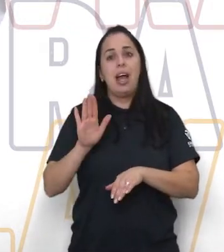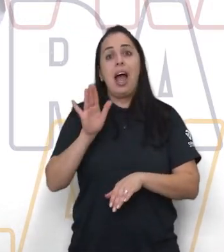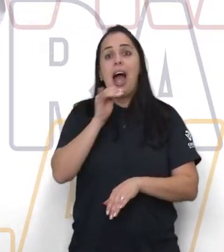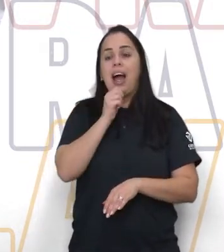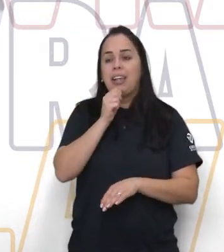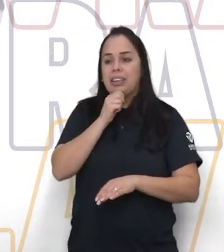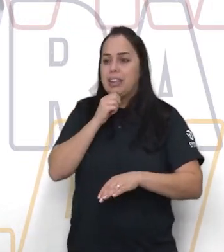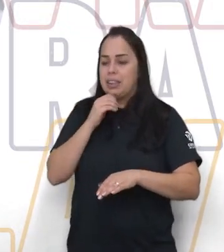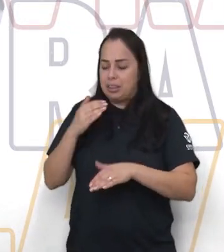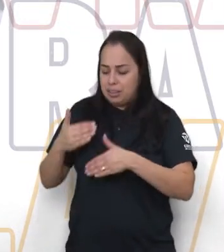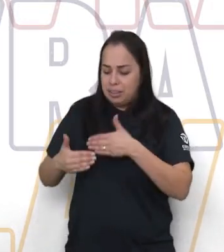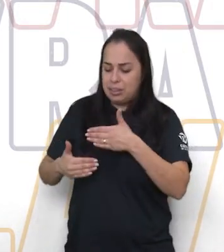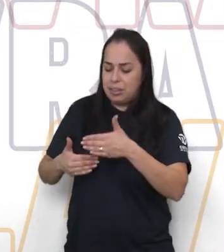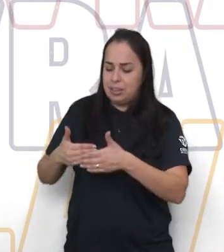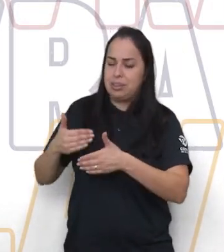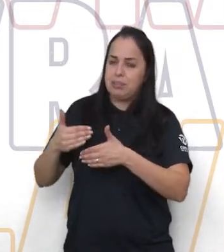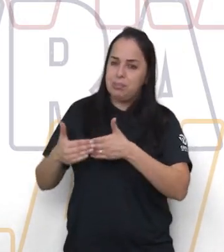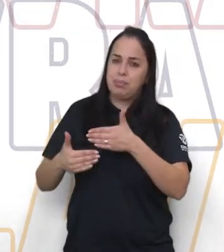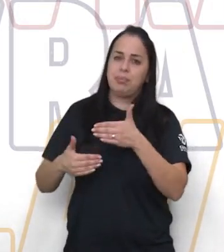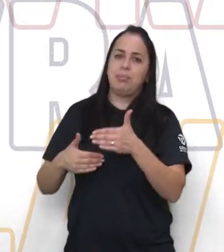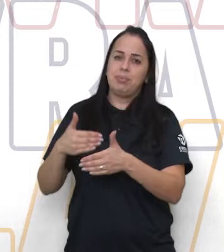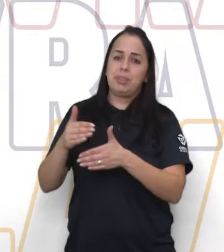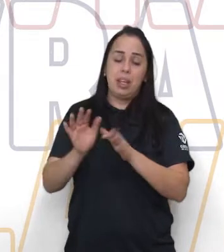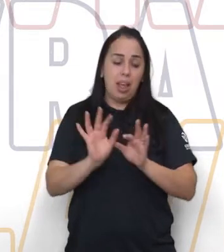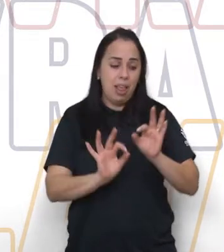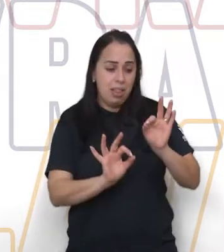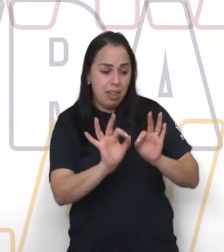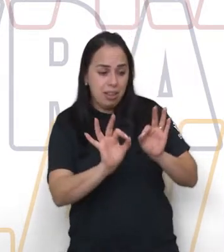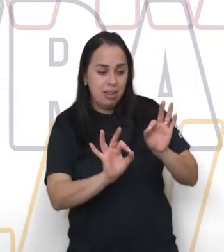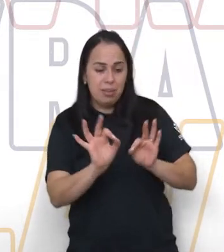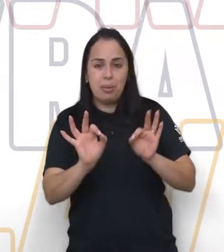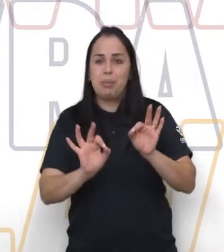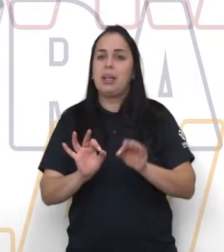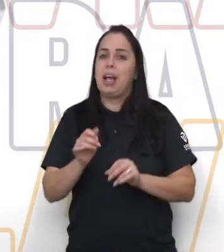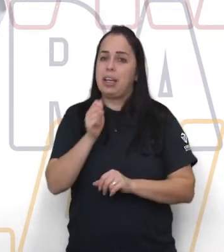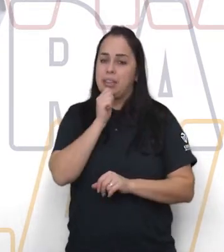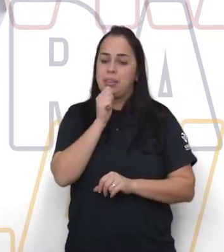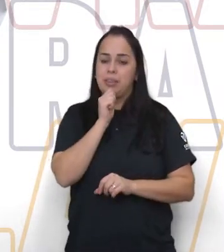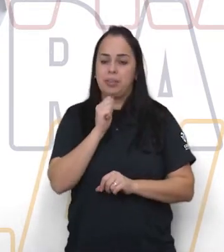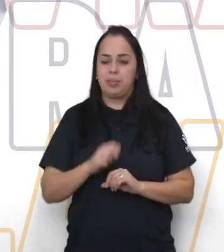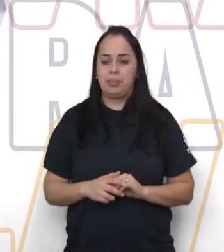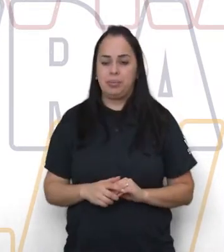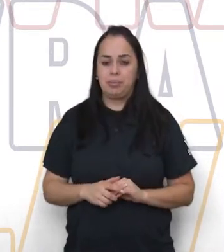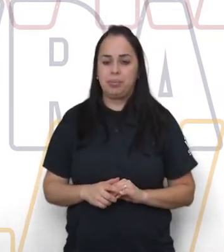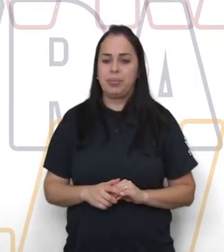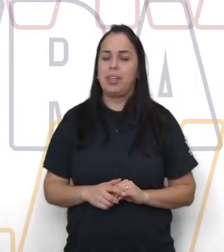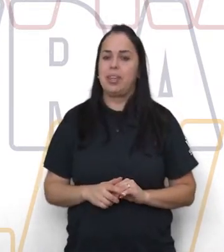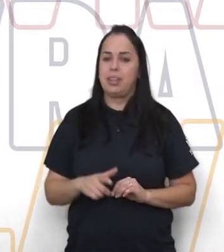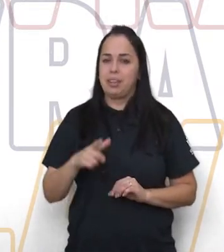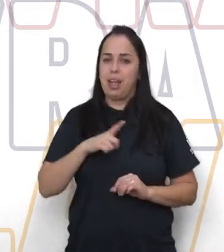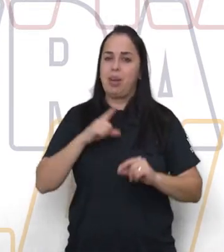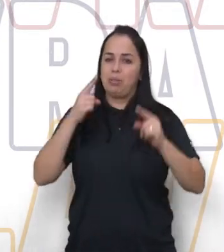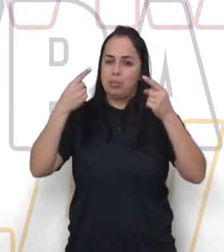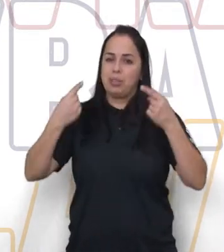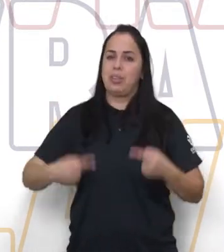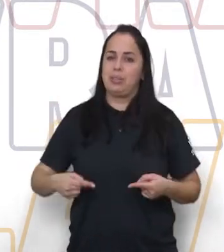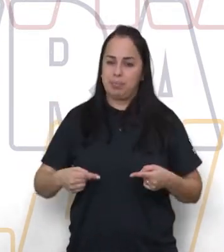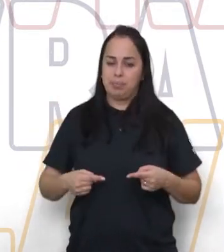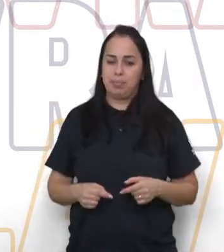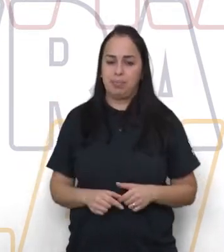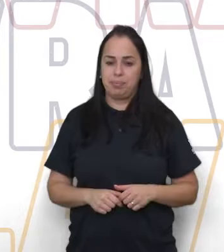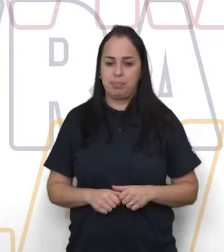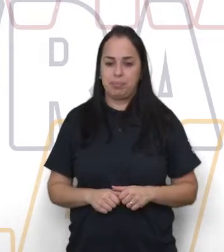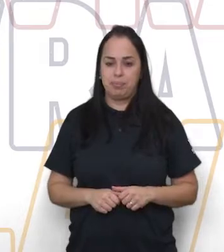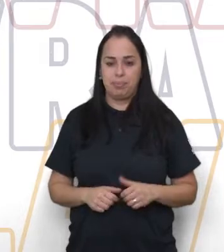eu acho que a gente ainda está caminhando Nessas questões de preparação do jovem tempo temos um